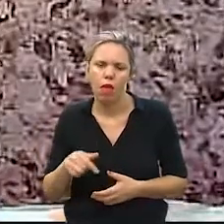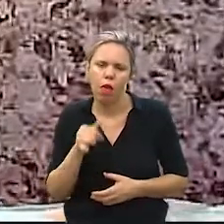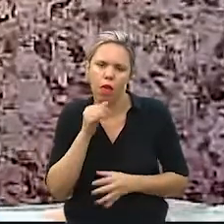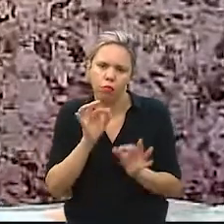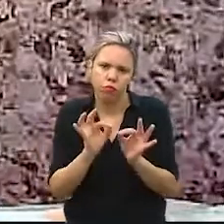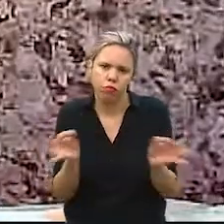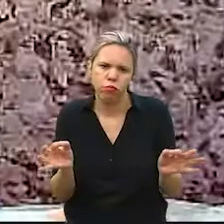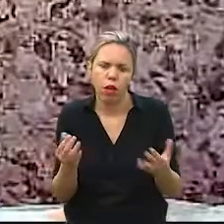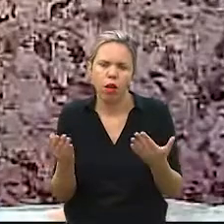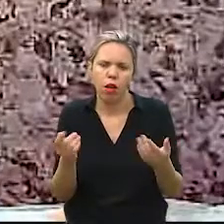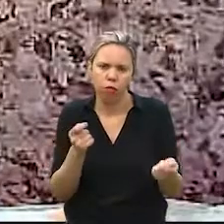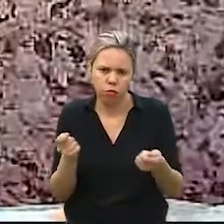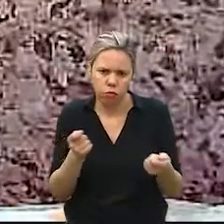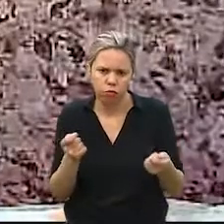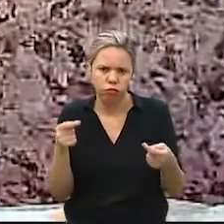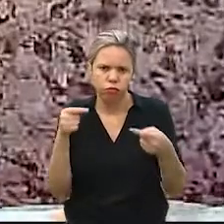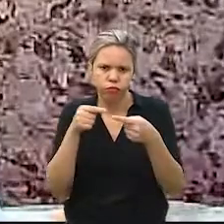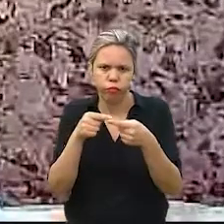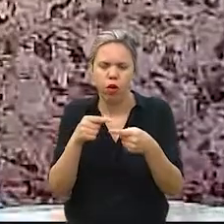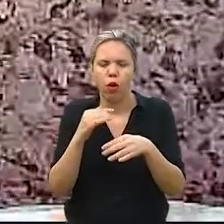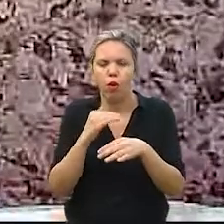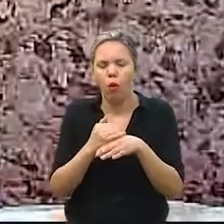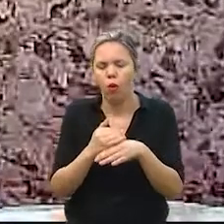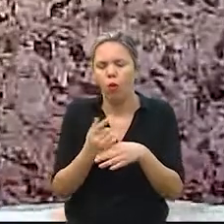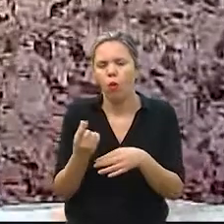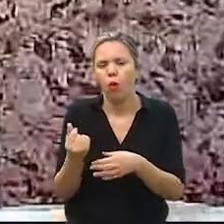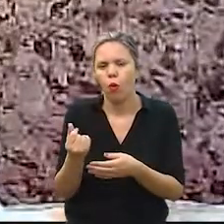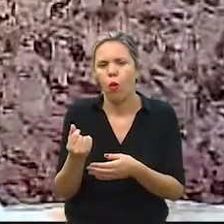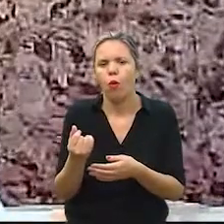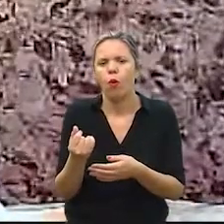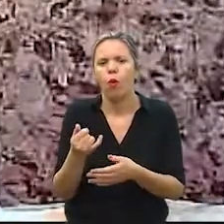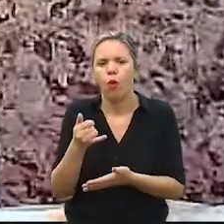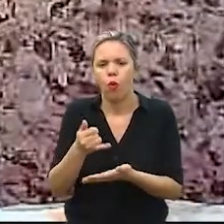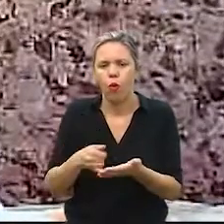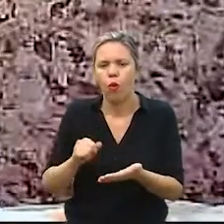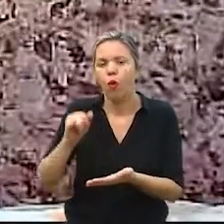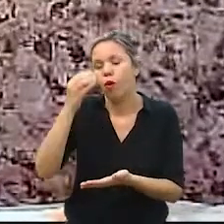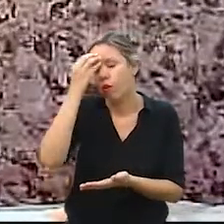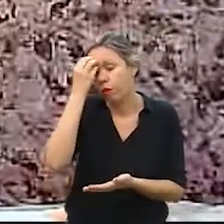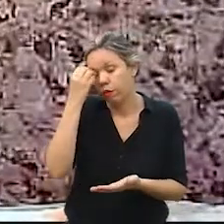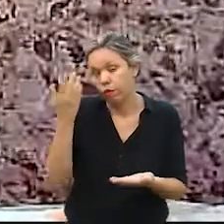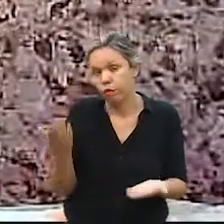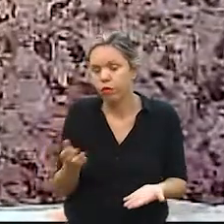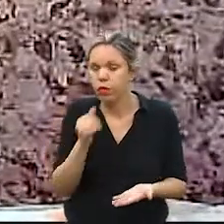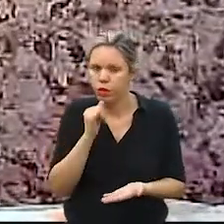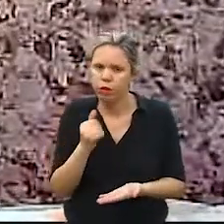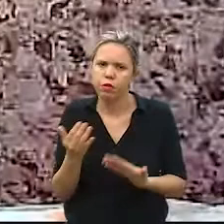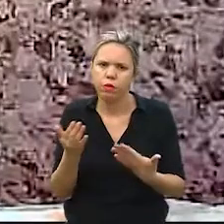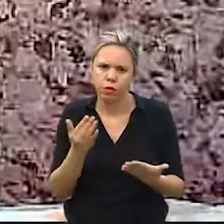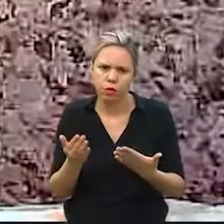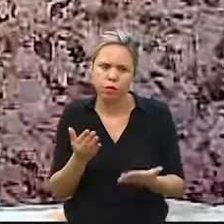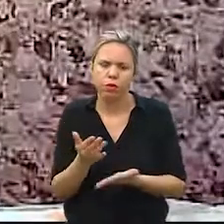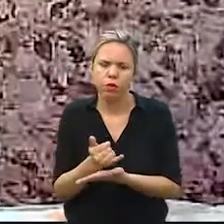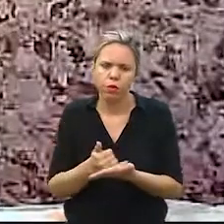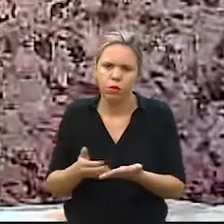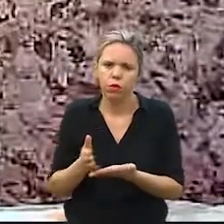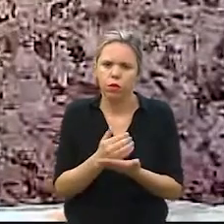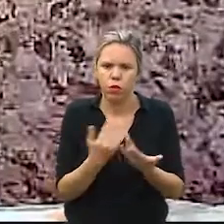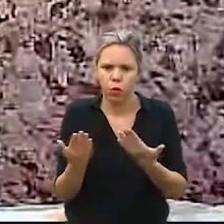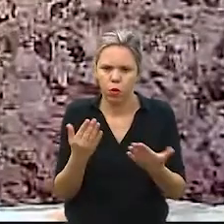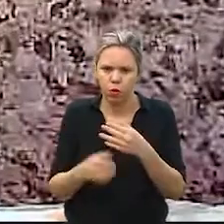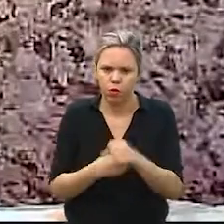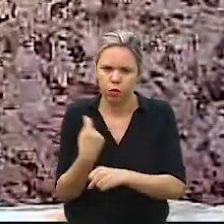basicamente se equivaleu, com a correção monetária e com a inflação, ela se equivaleu à arrecadação do ano